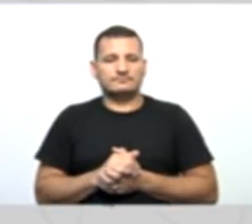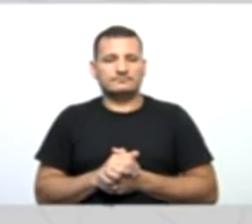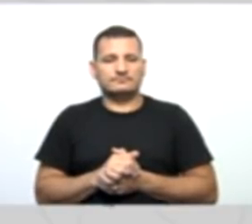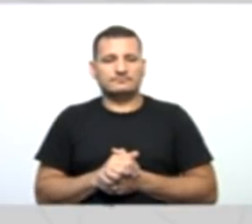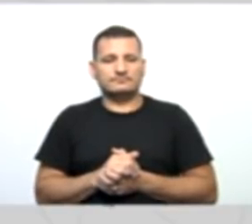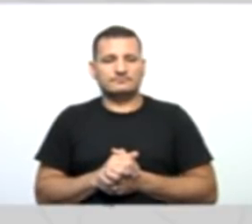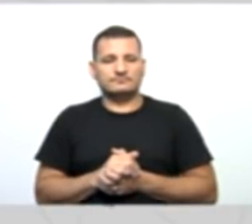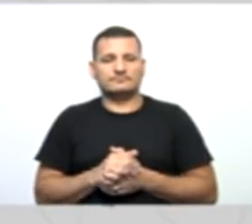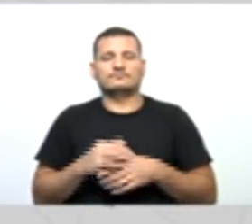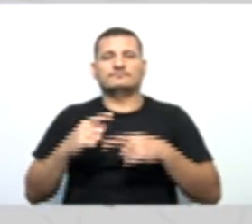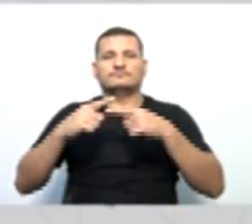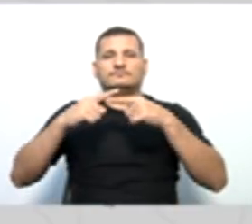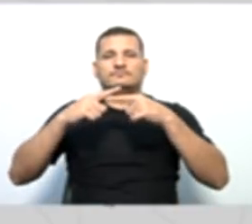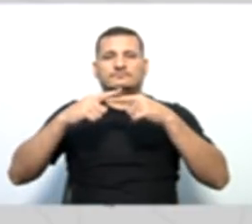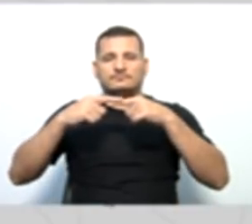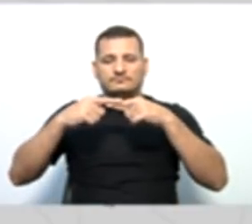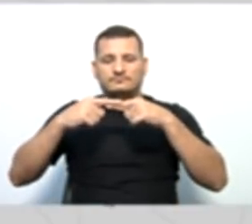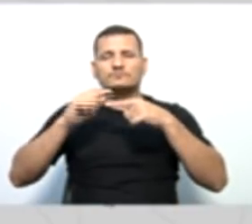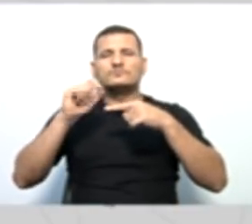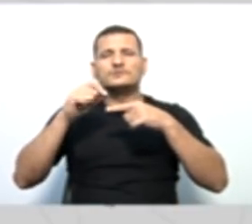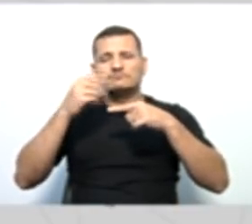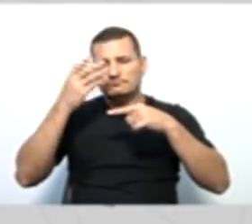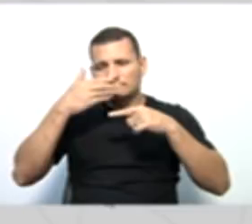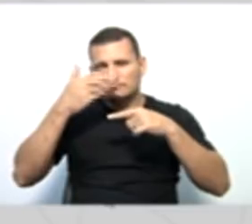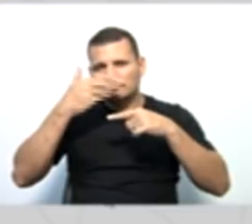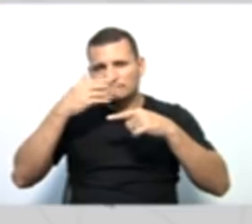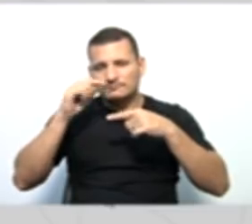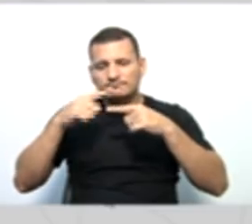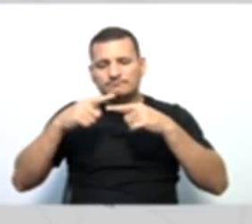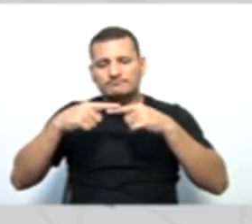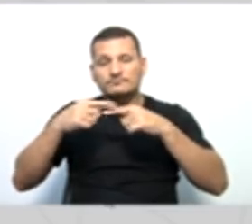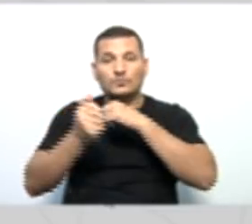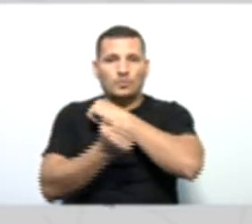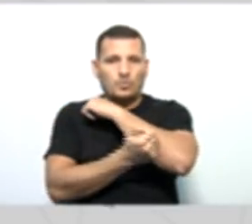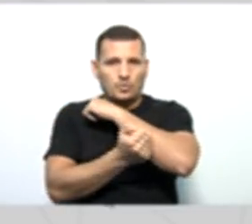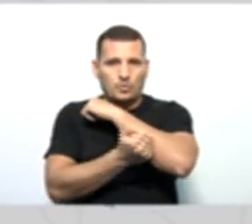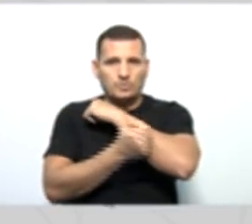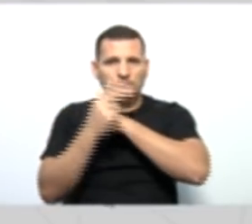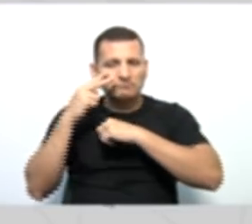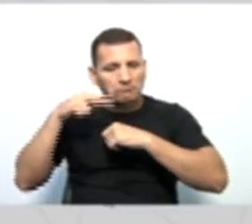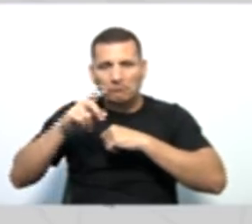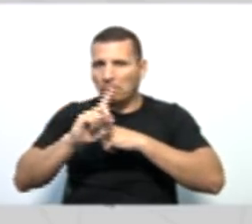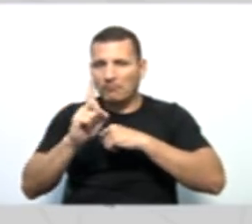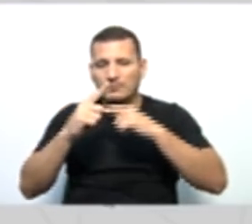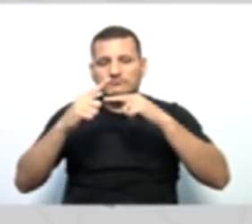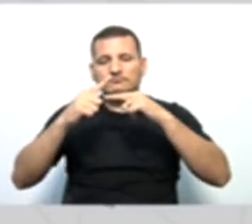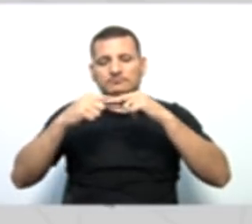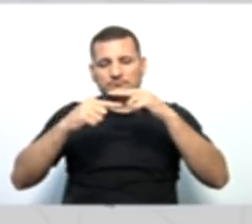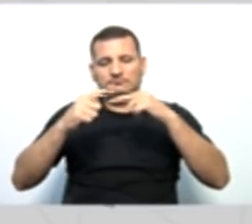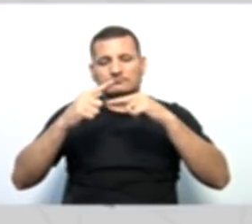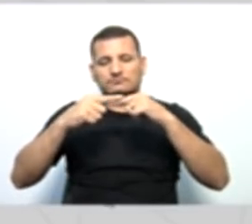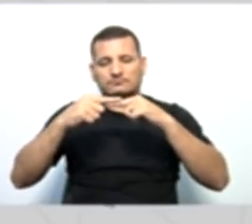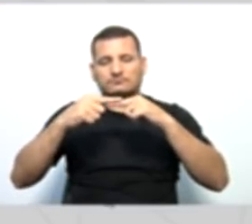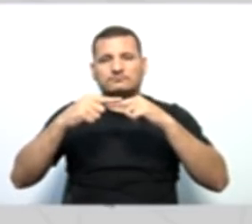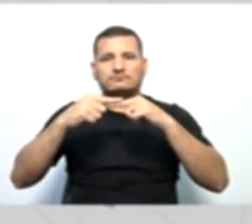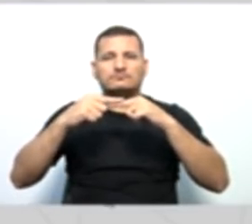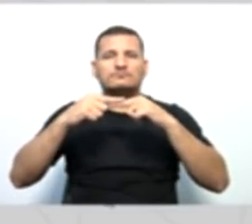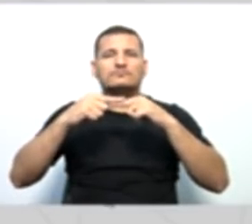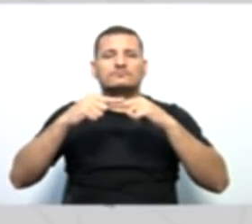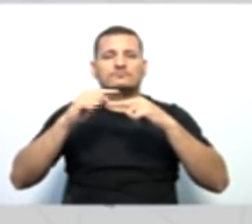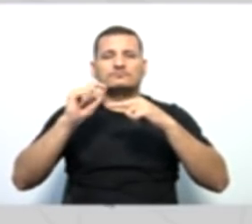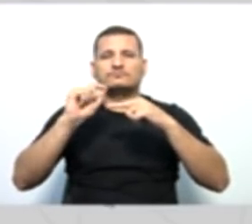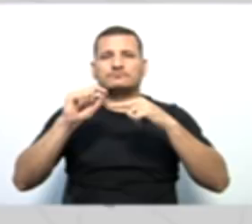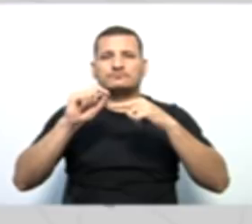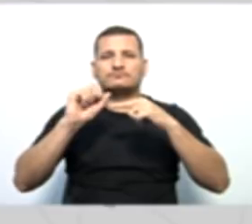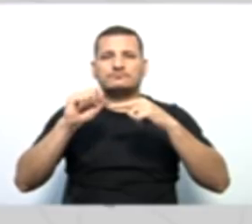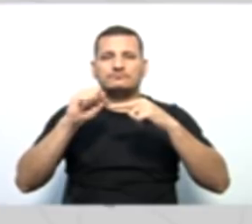fechada, que é aquela interna, que você não está vendo que o osso quebrou, mas sabe que ele quebrou. Então imobiliza o local, você